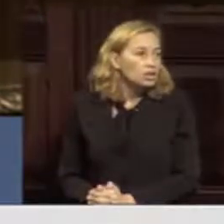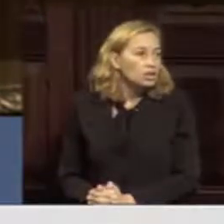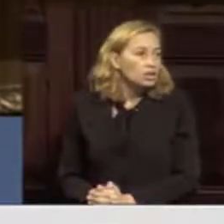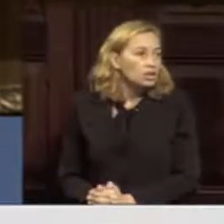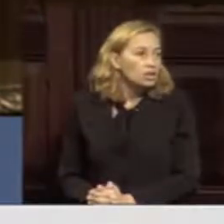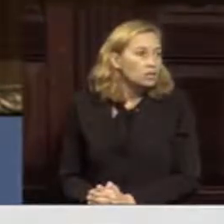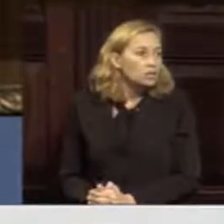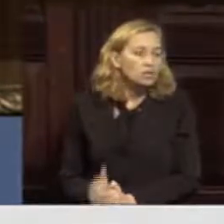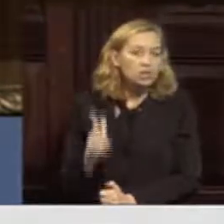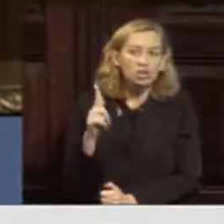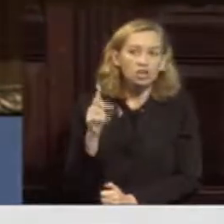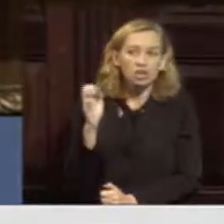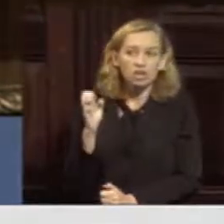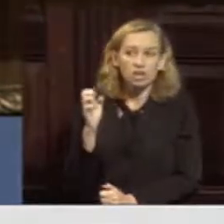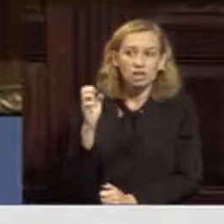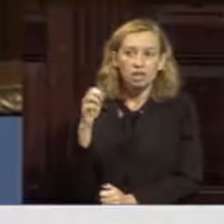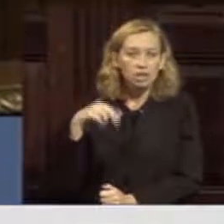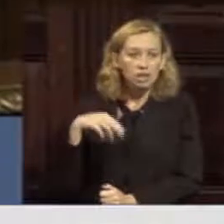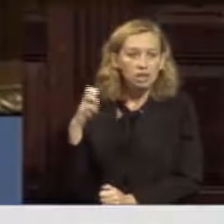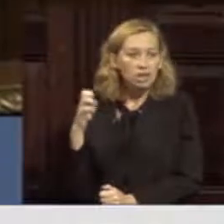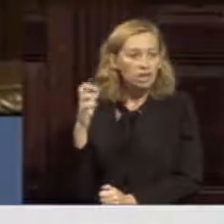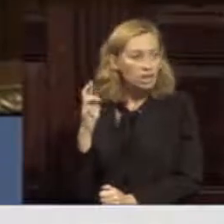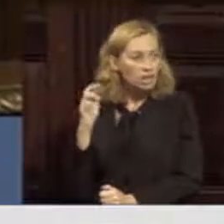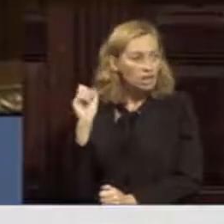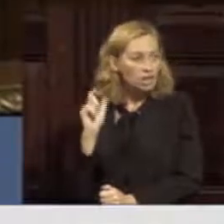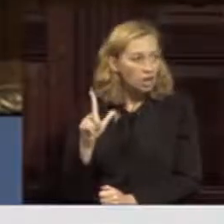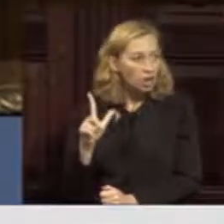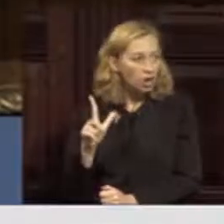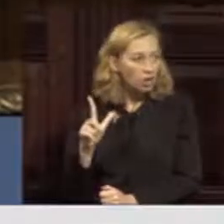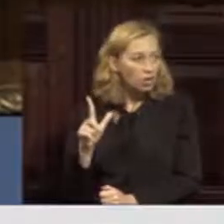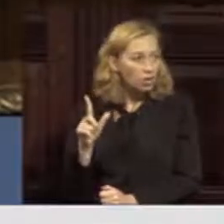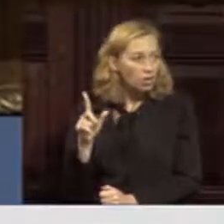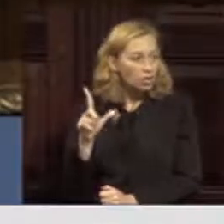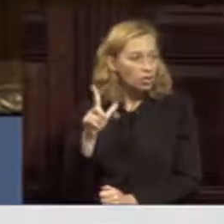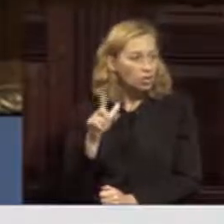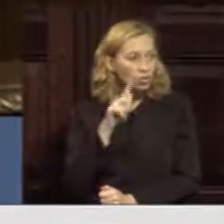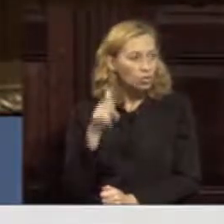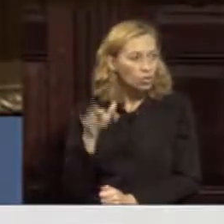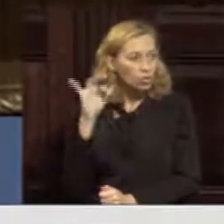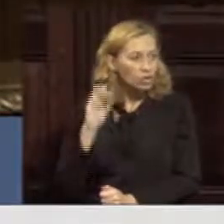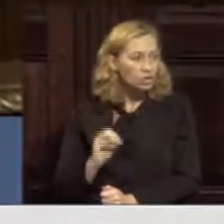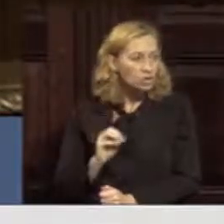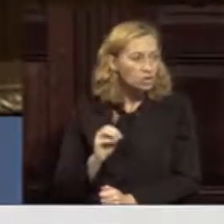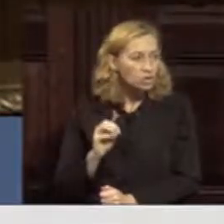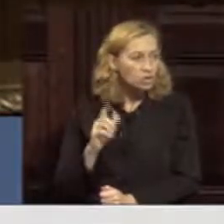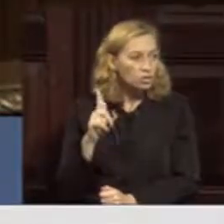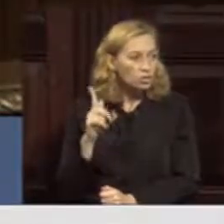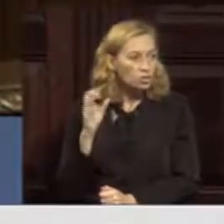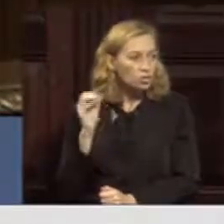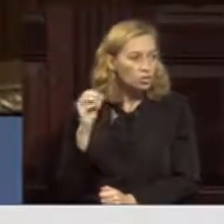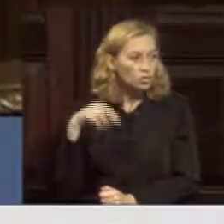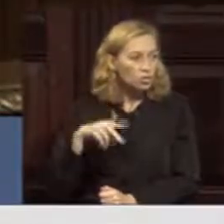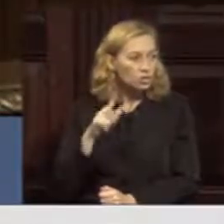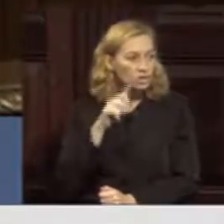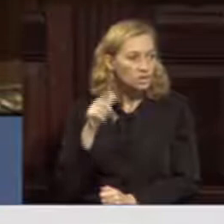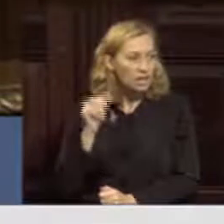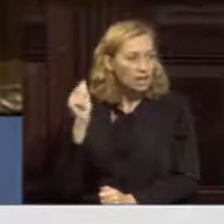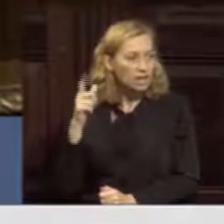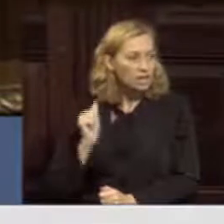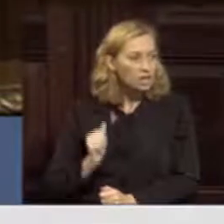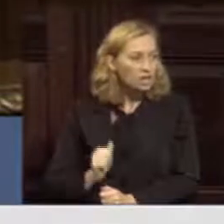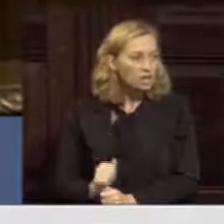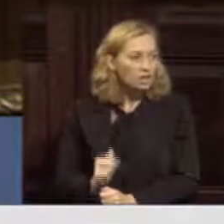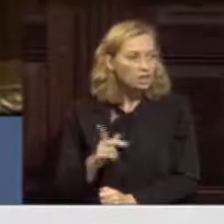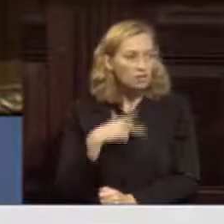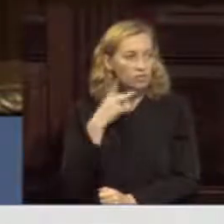um general da reserva, Luiz Gonzaga Lessa, tenha se pronunciado da seguinte maneira: se